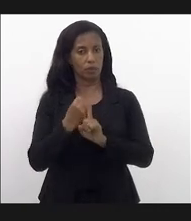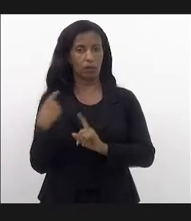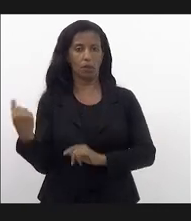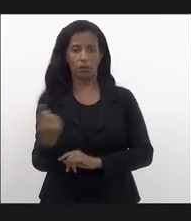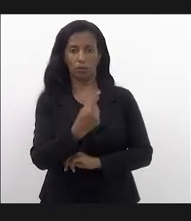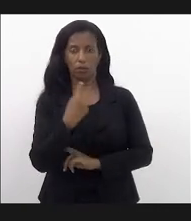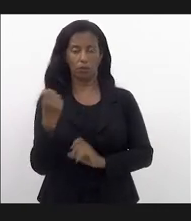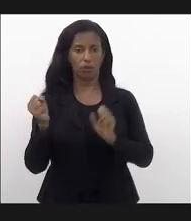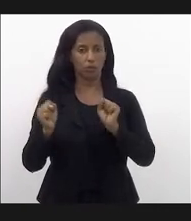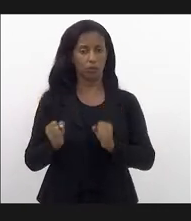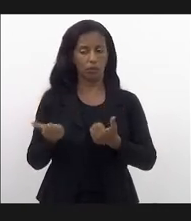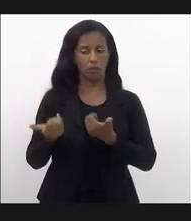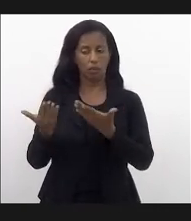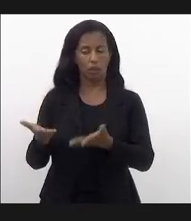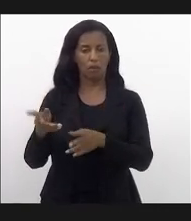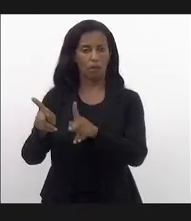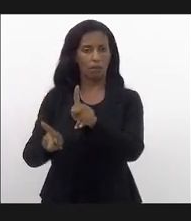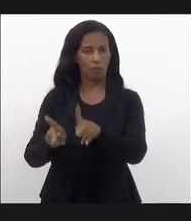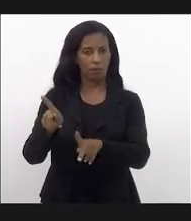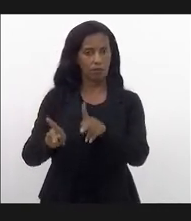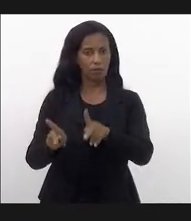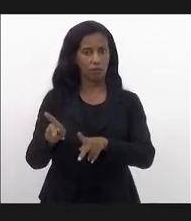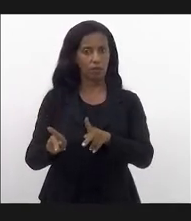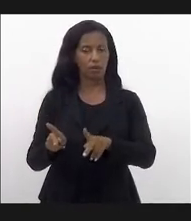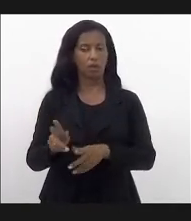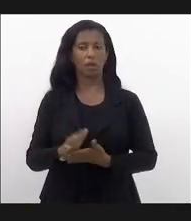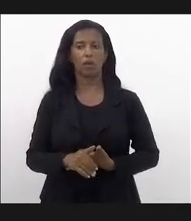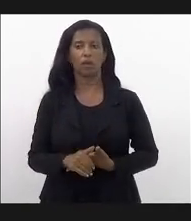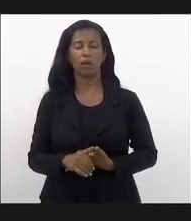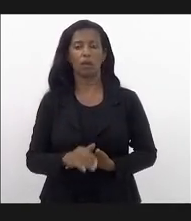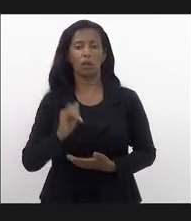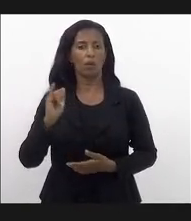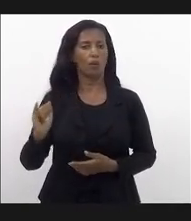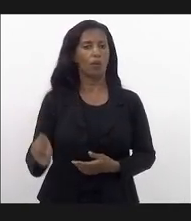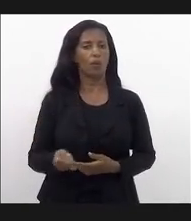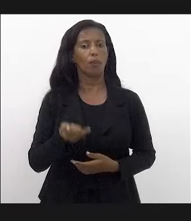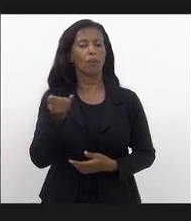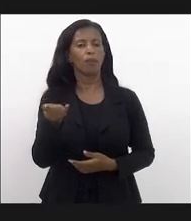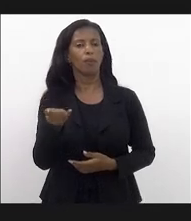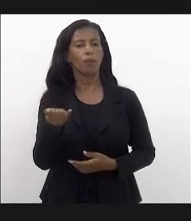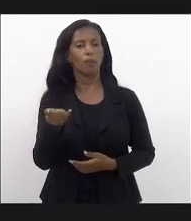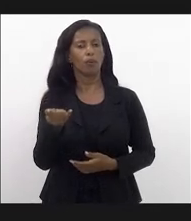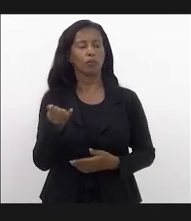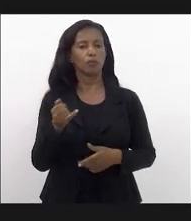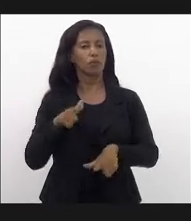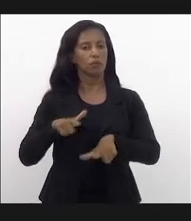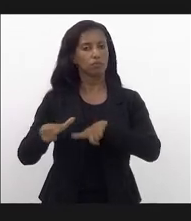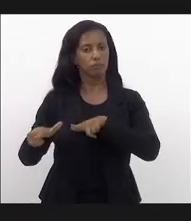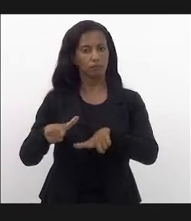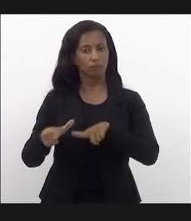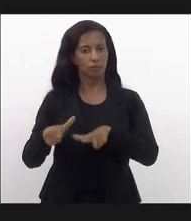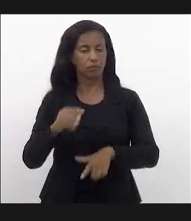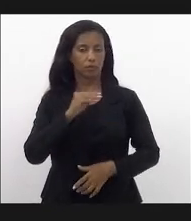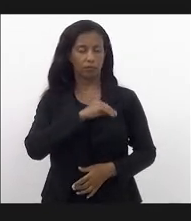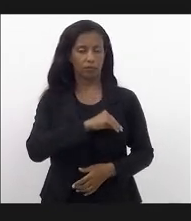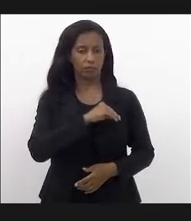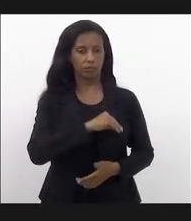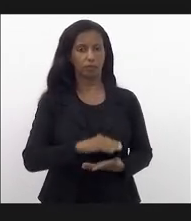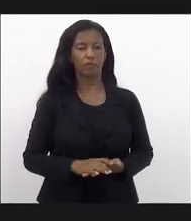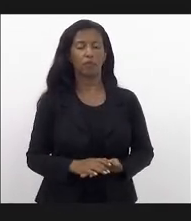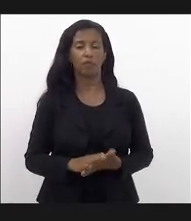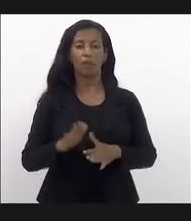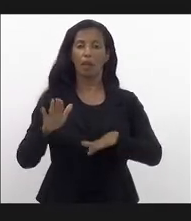podemos entregar para a população chama-se oportunidade de emprego e de renda